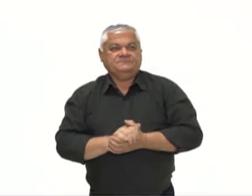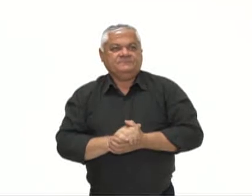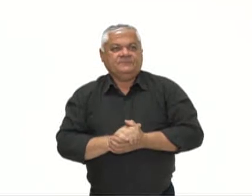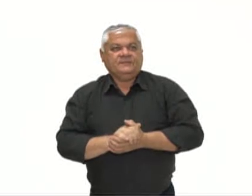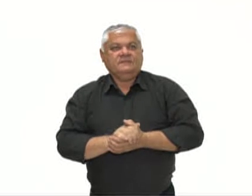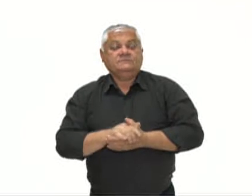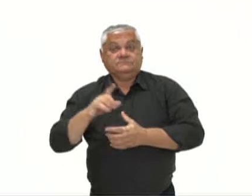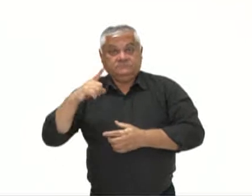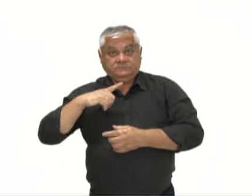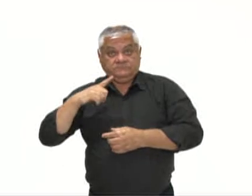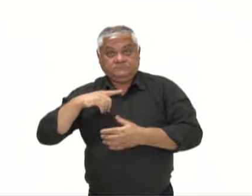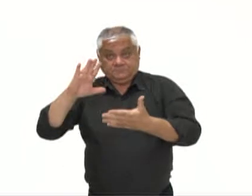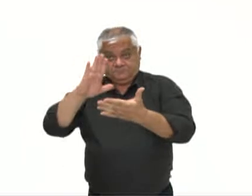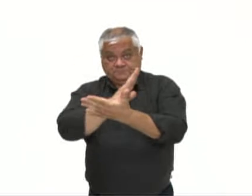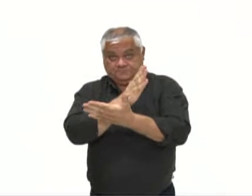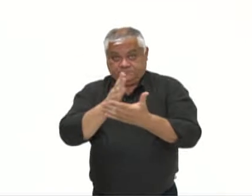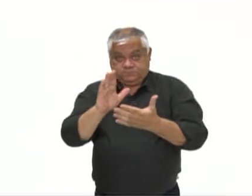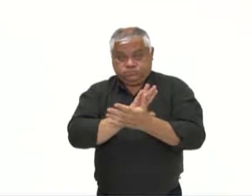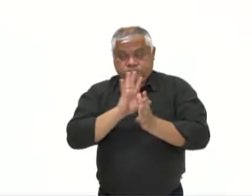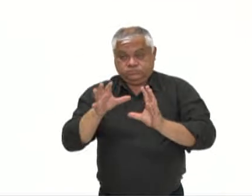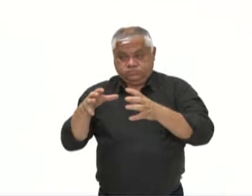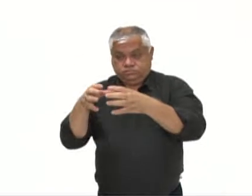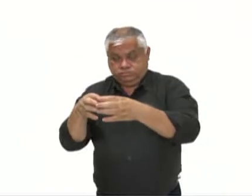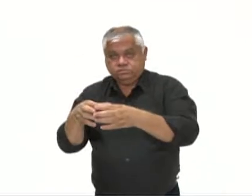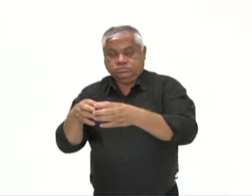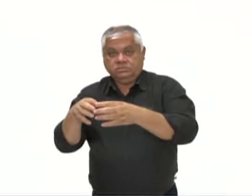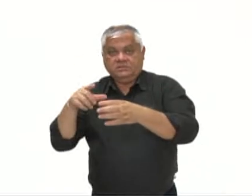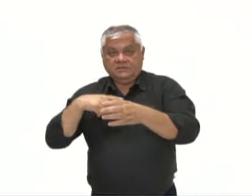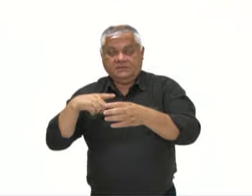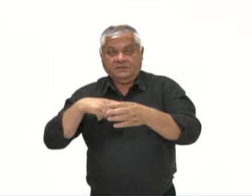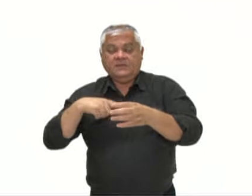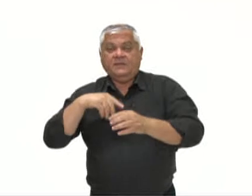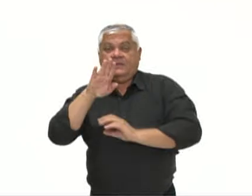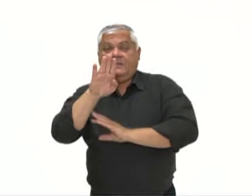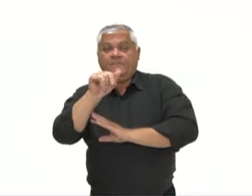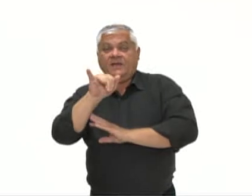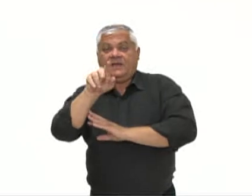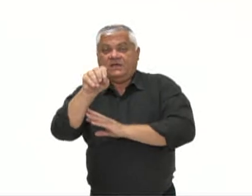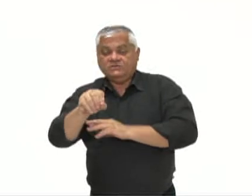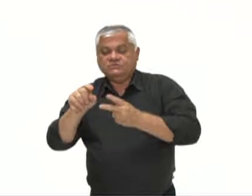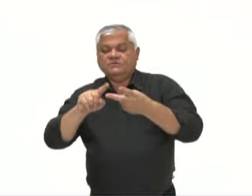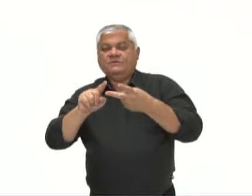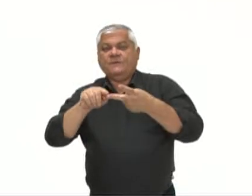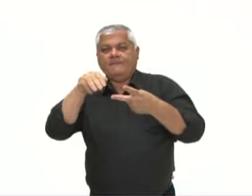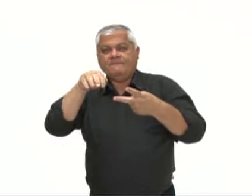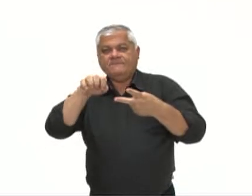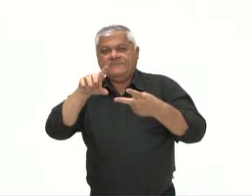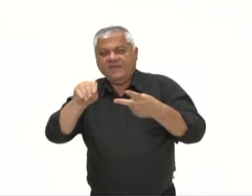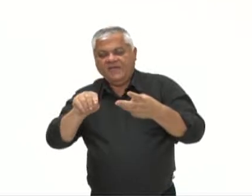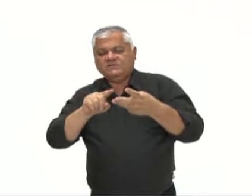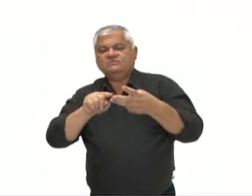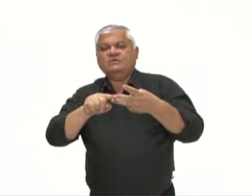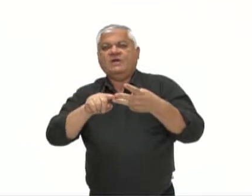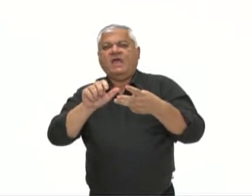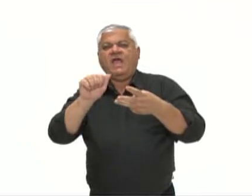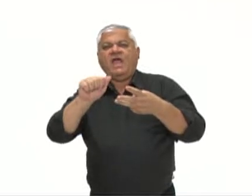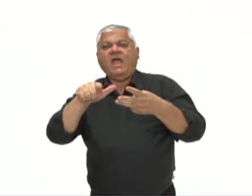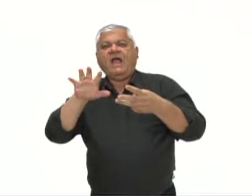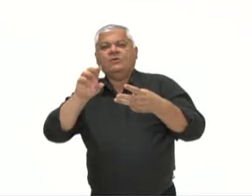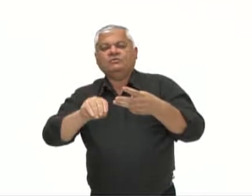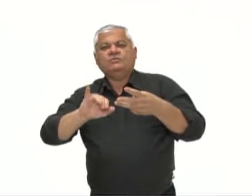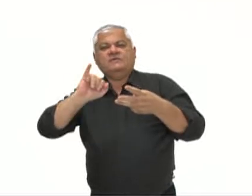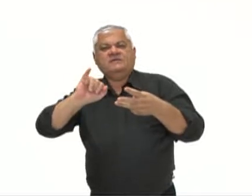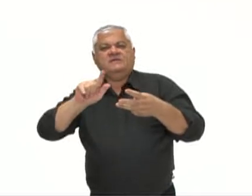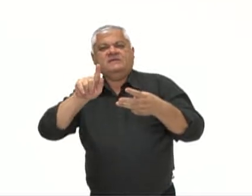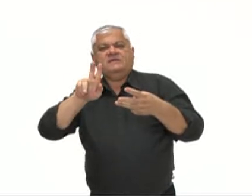está dividida nas seguintes unidades hidrográficas: Baixo Iguaçu, Médio Iguaçu e Alto Iguaçu, esta última agrupada à